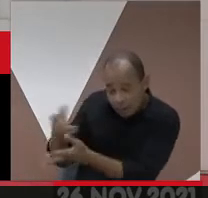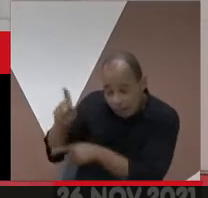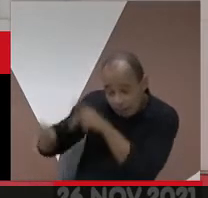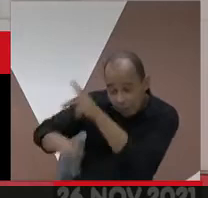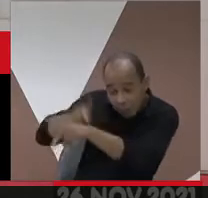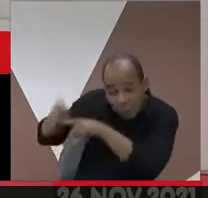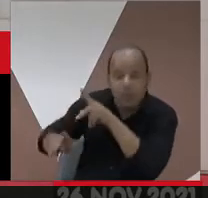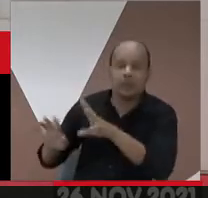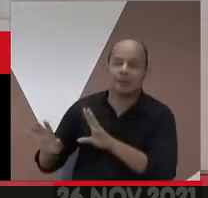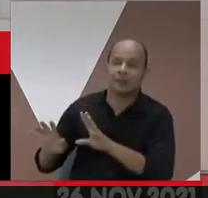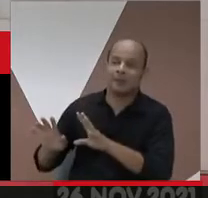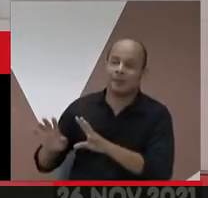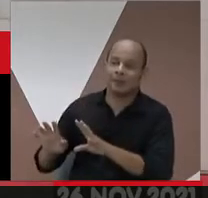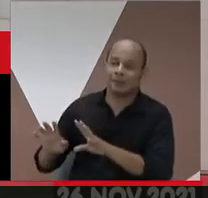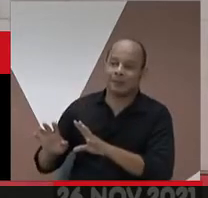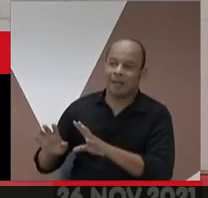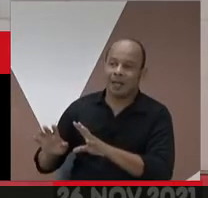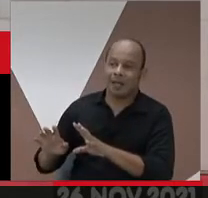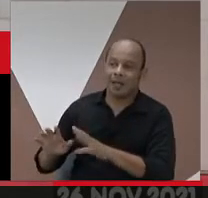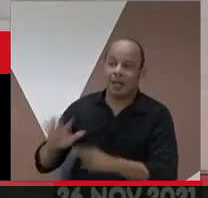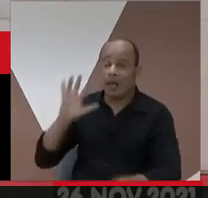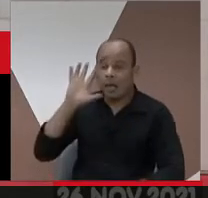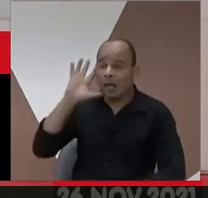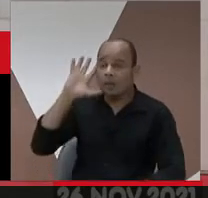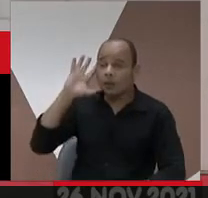tem que resolver os problemas que ela tem.